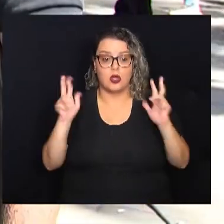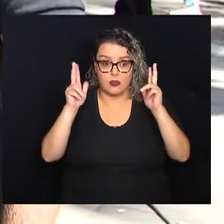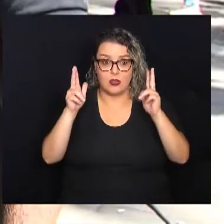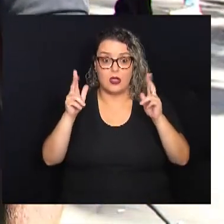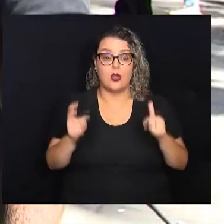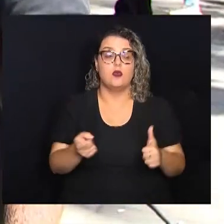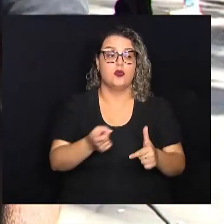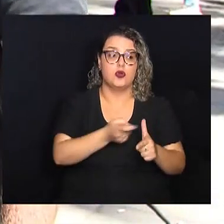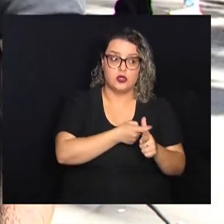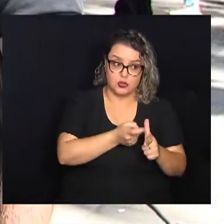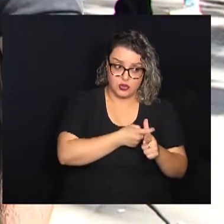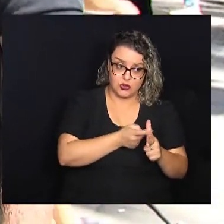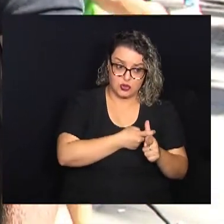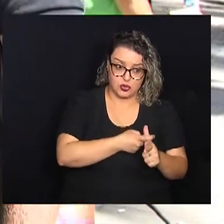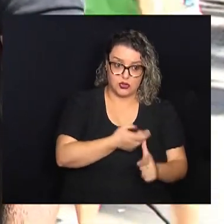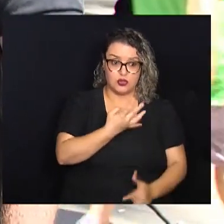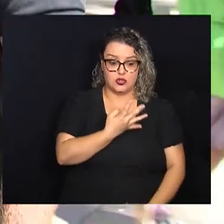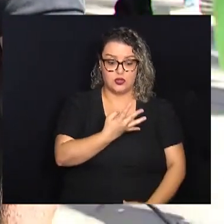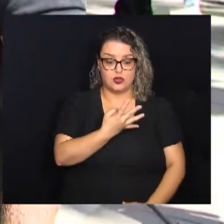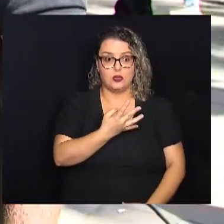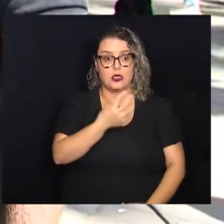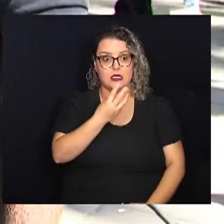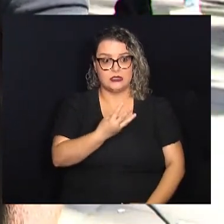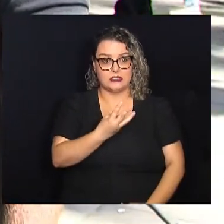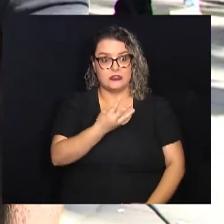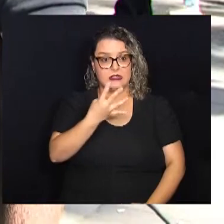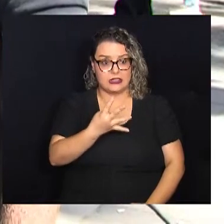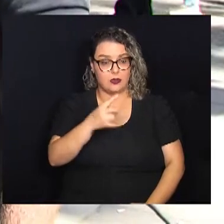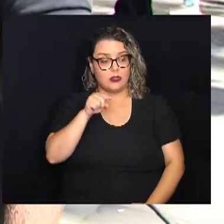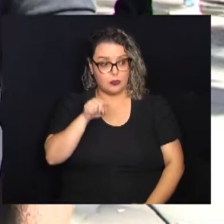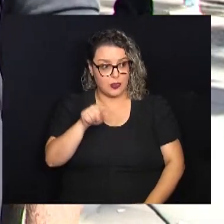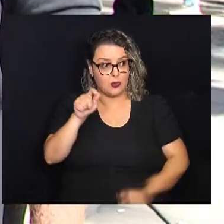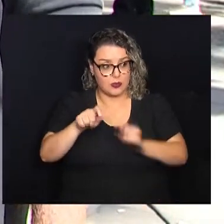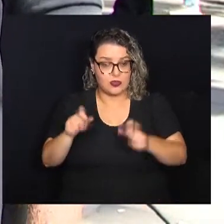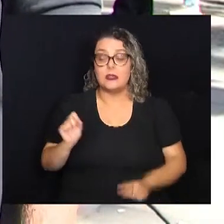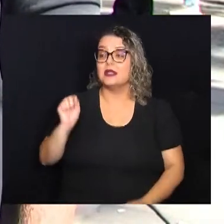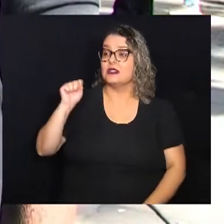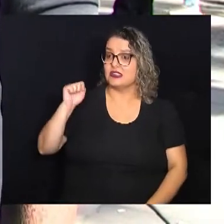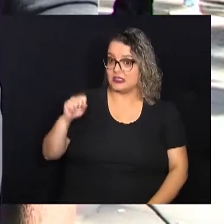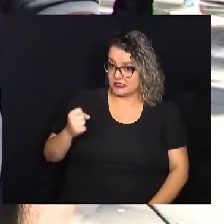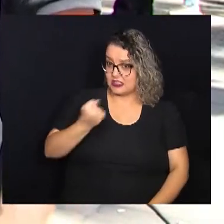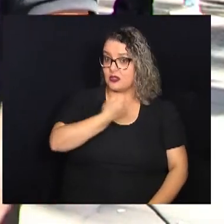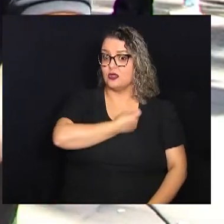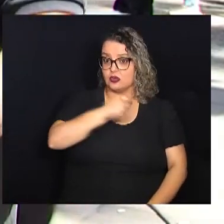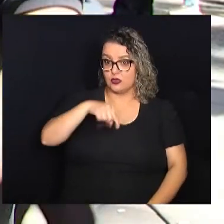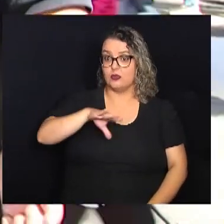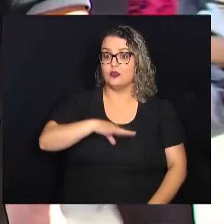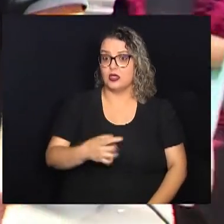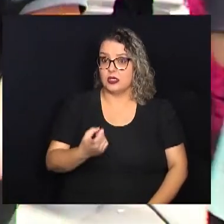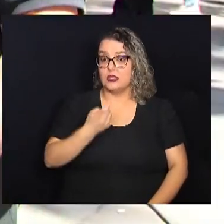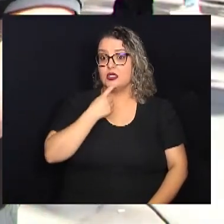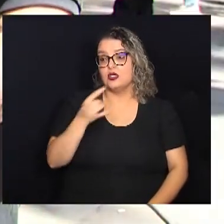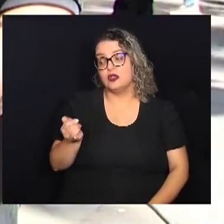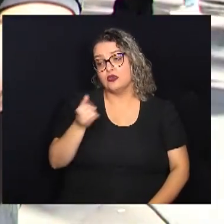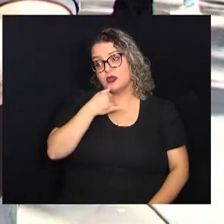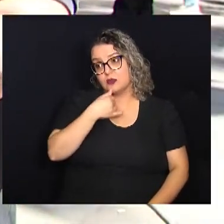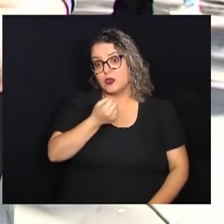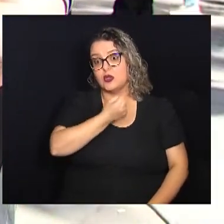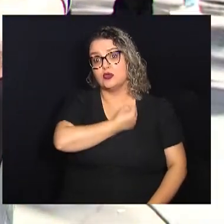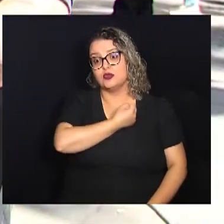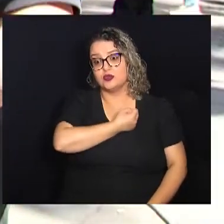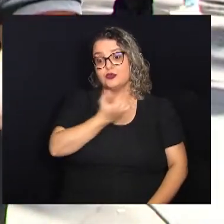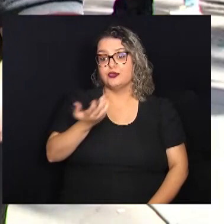inadimplência é de 434 mil pessoas. Exato, esse é um número aqui de Campinas e infelizmente é um número também